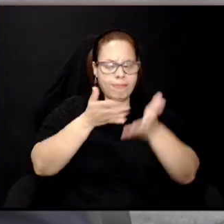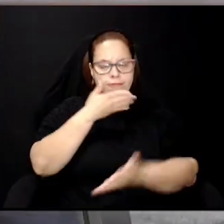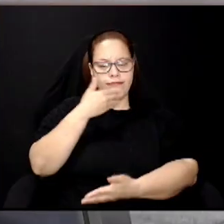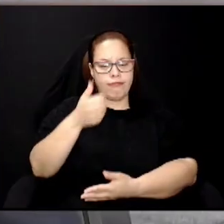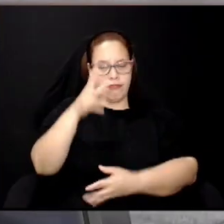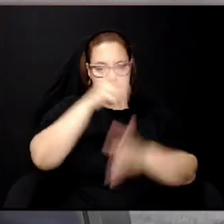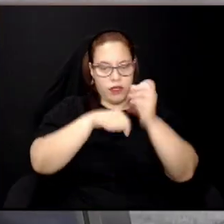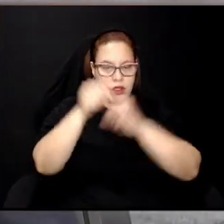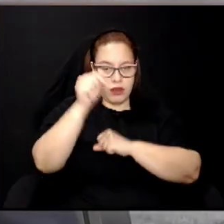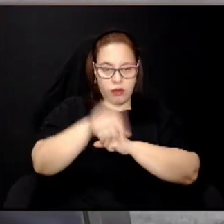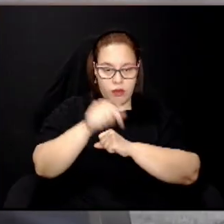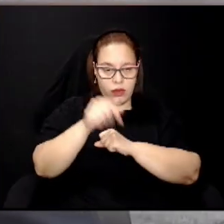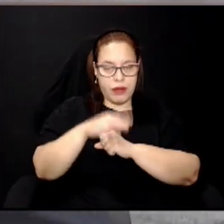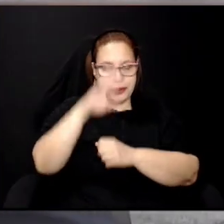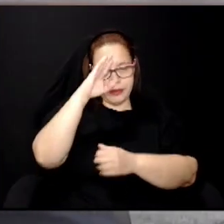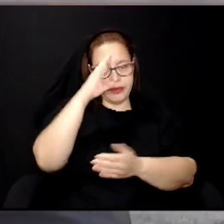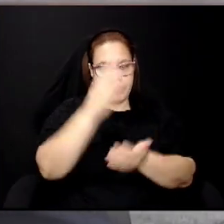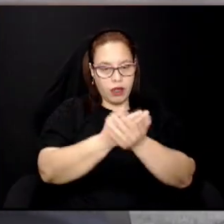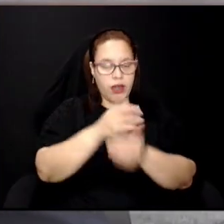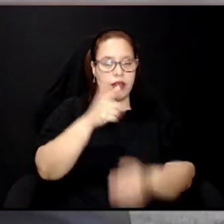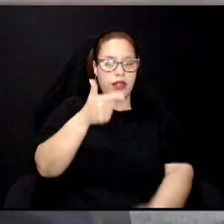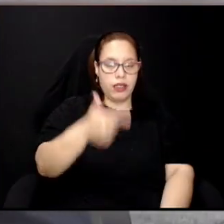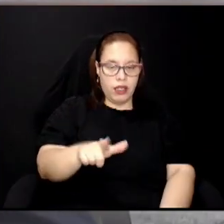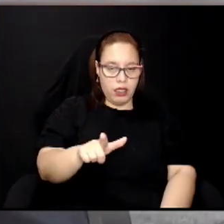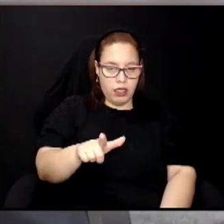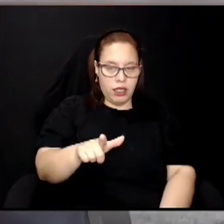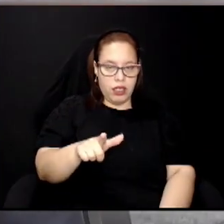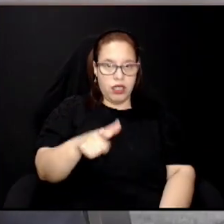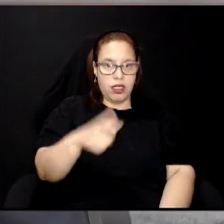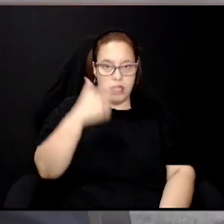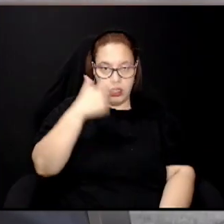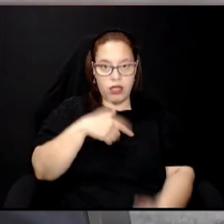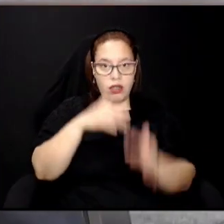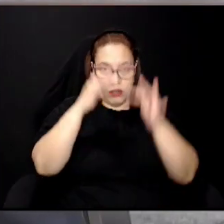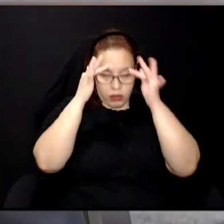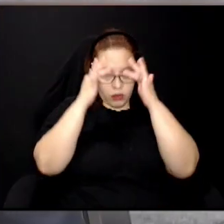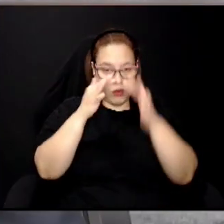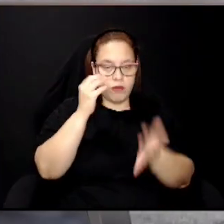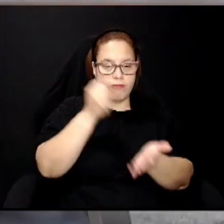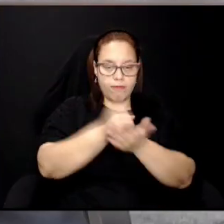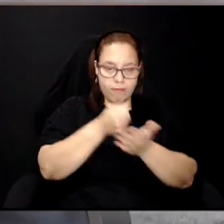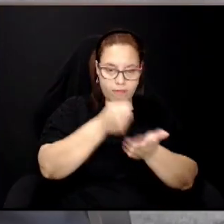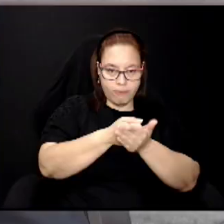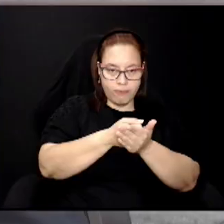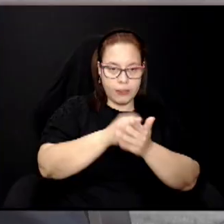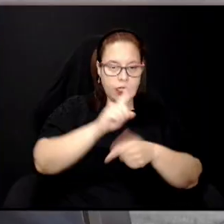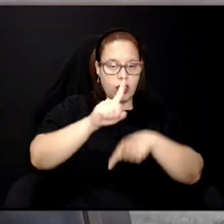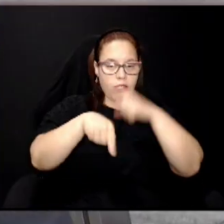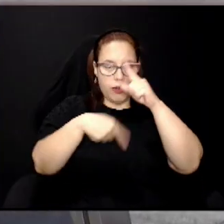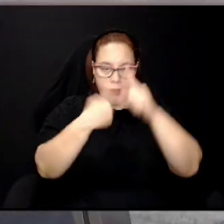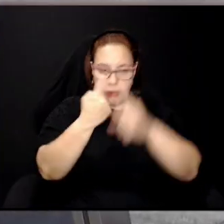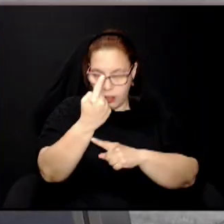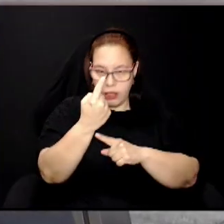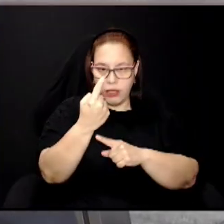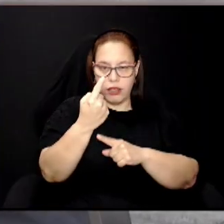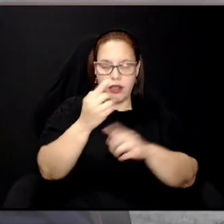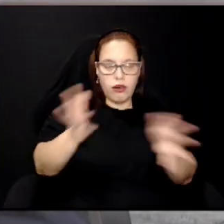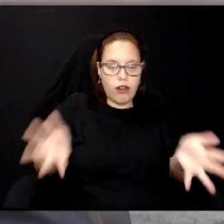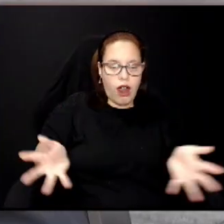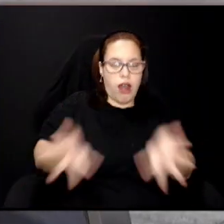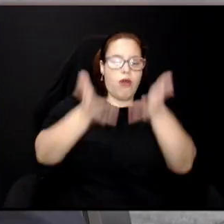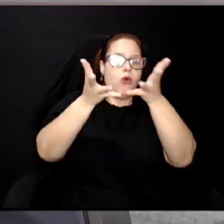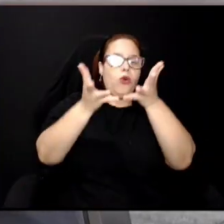E eu tenho certeza, mais uma vez, sou um fiel defensor da potencialidade, da pujança da cidade de